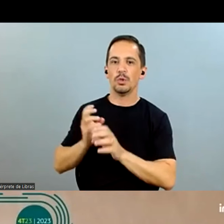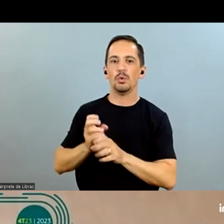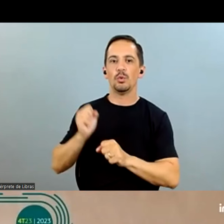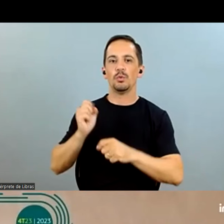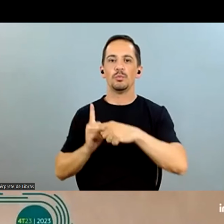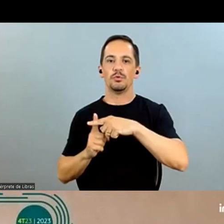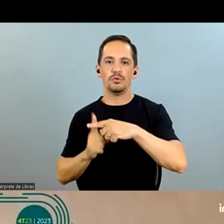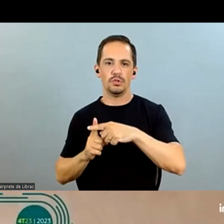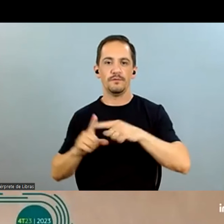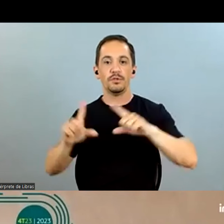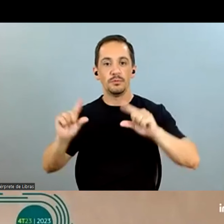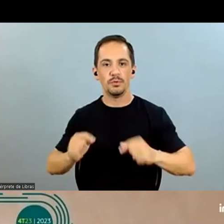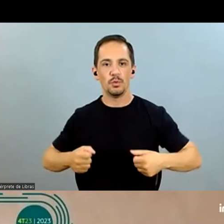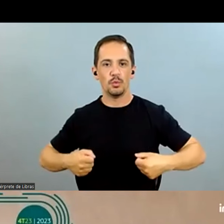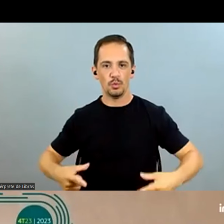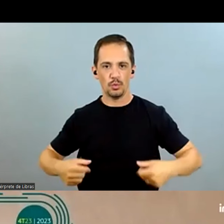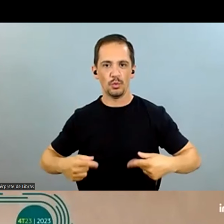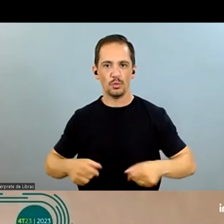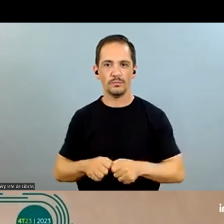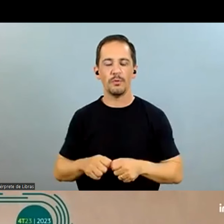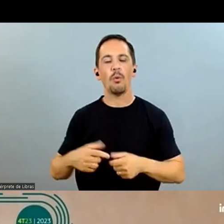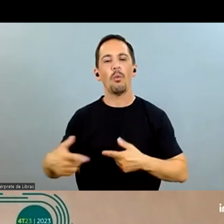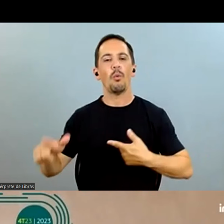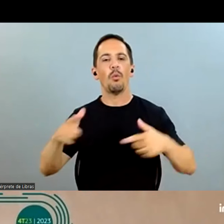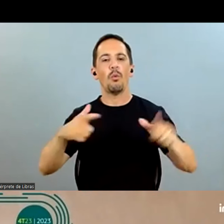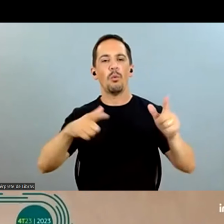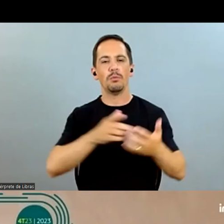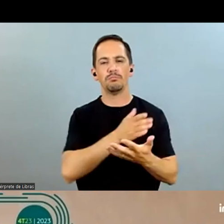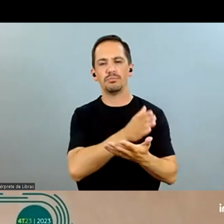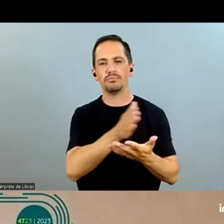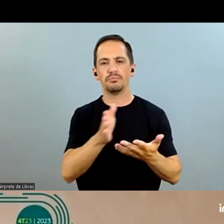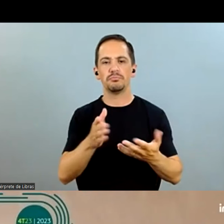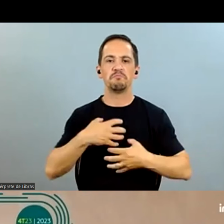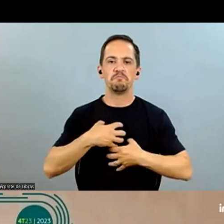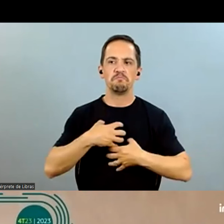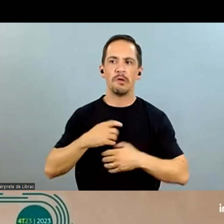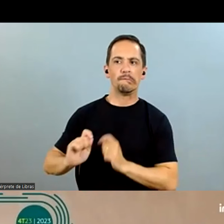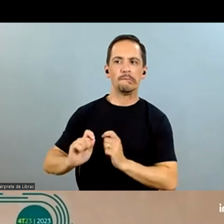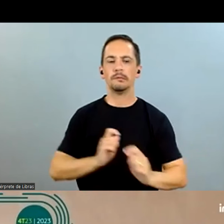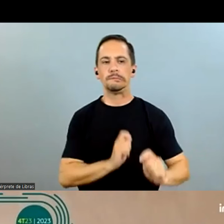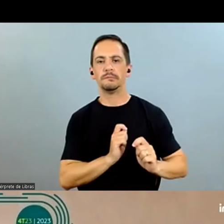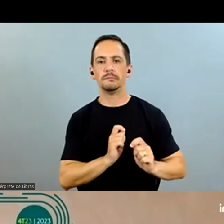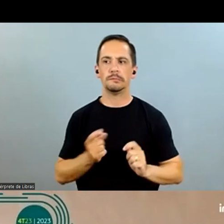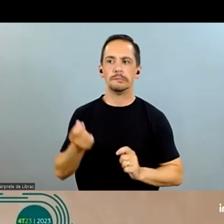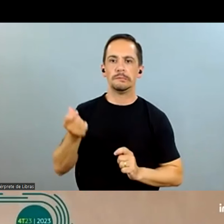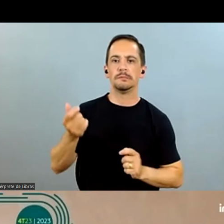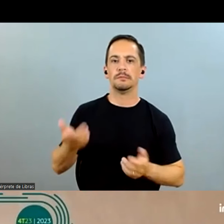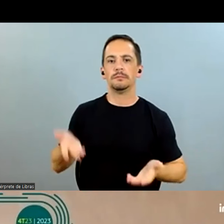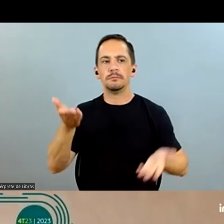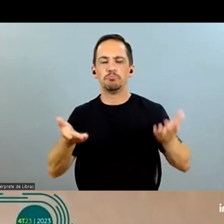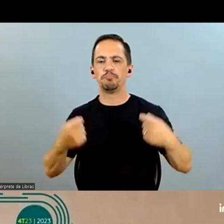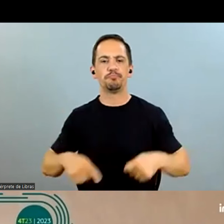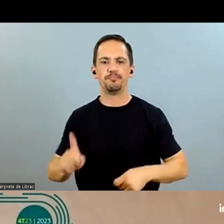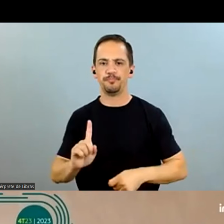custo e da mesma forma nas demais linhas você não tá sentindo uma pressão por por aumento então a gente pode imaginar que